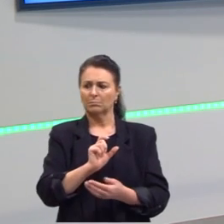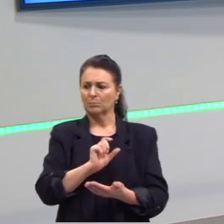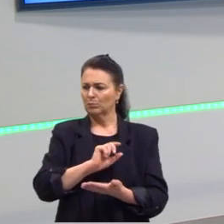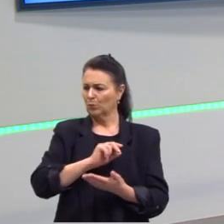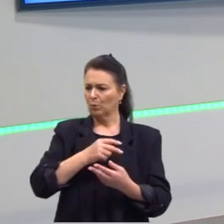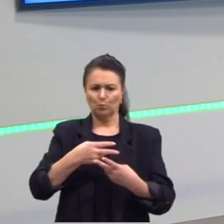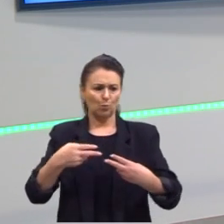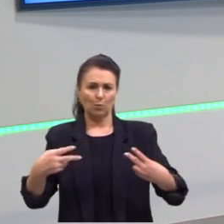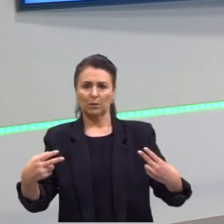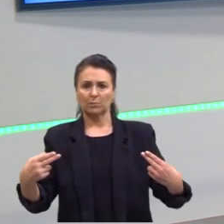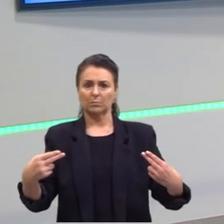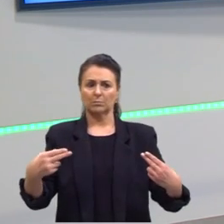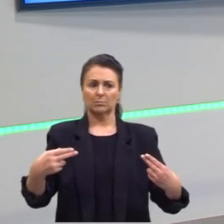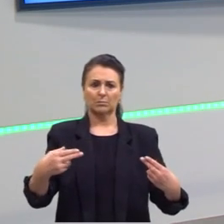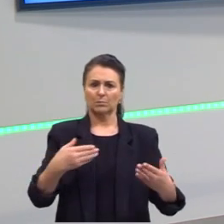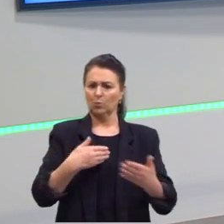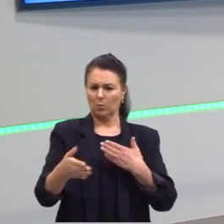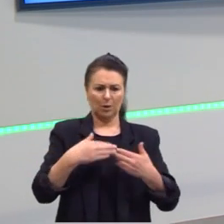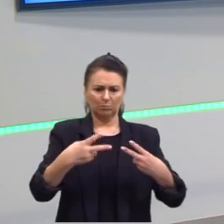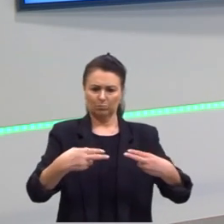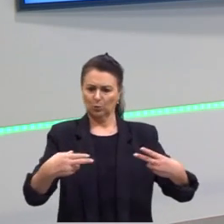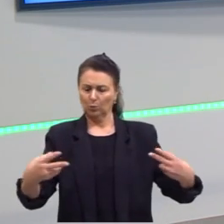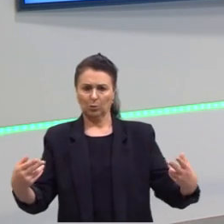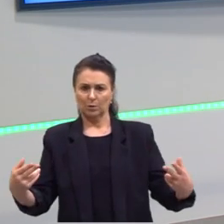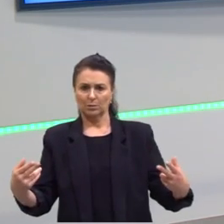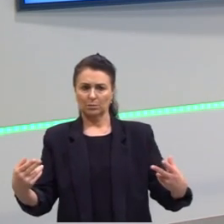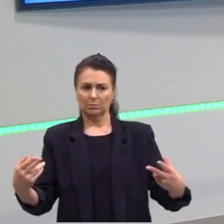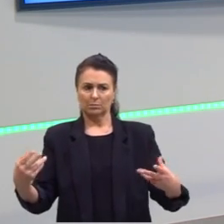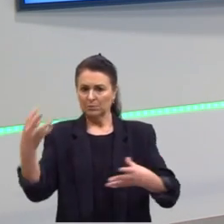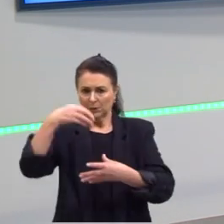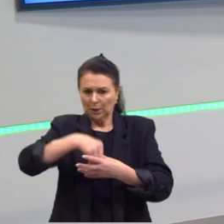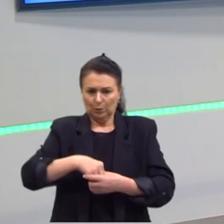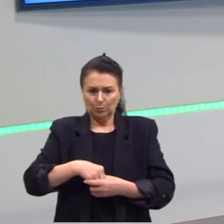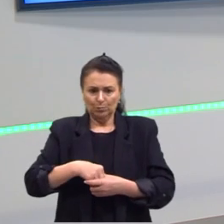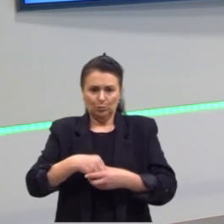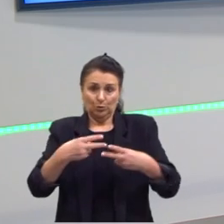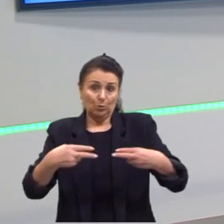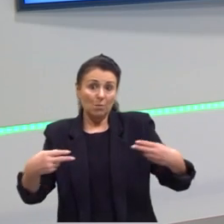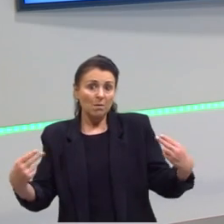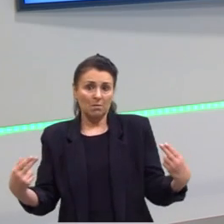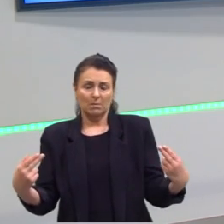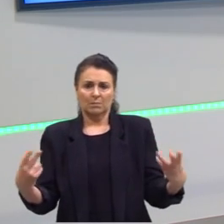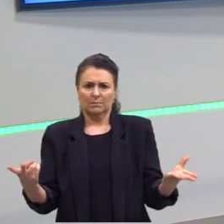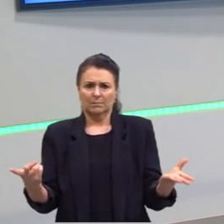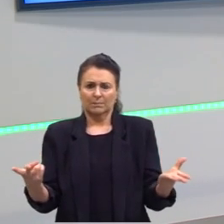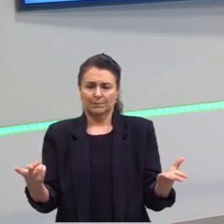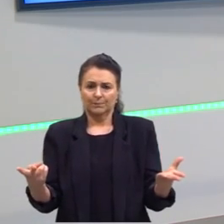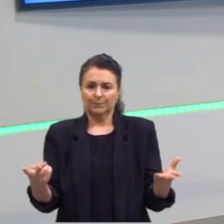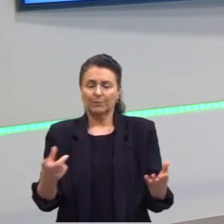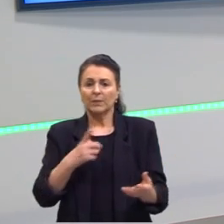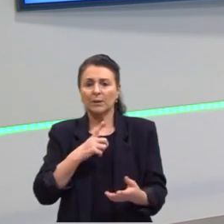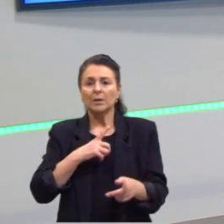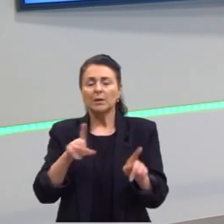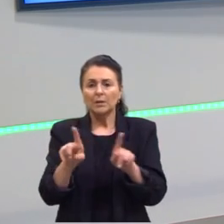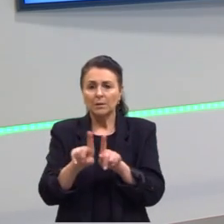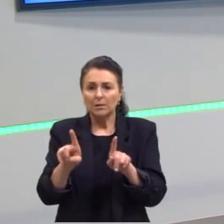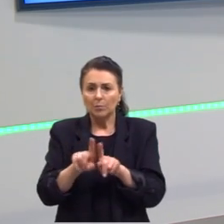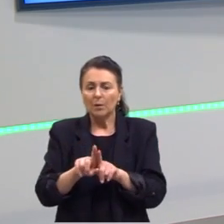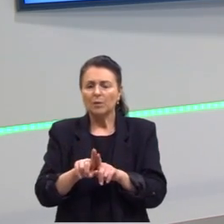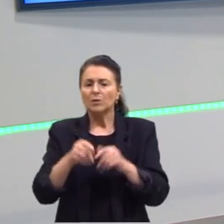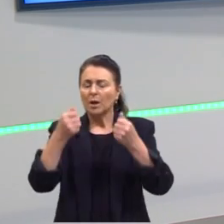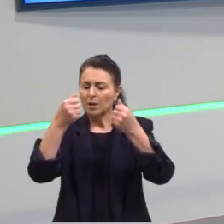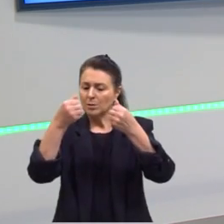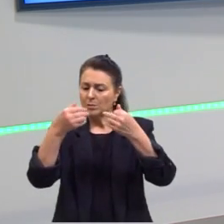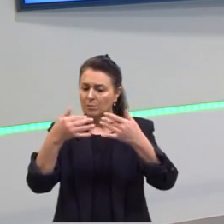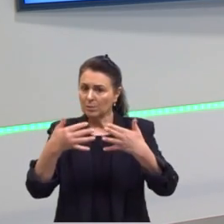uma palavra genérica a gente bota qualquer coisa dentro de coisa na aqui tem a ver com uma coisa que a gente também já